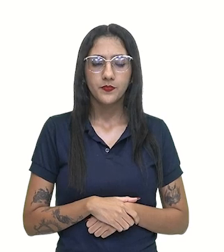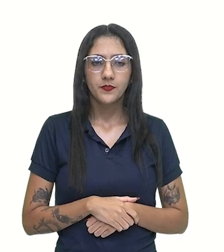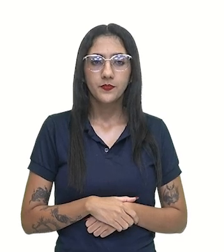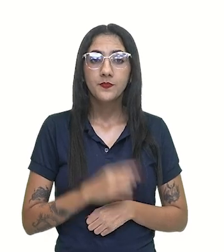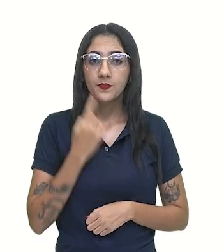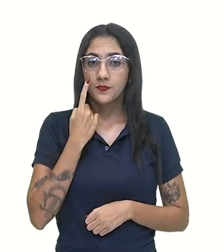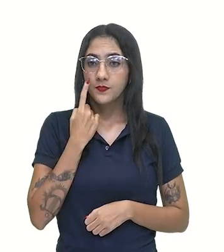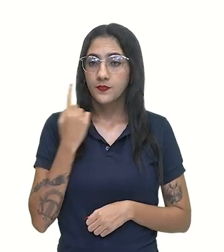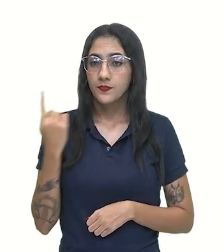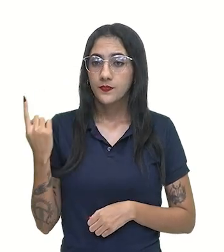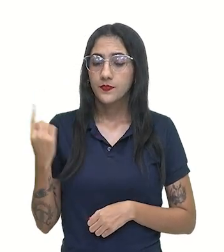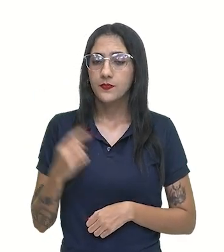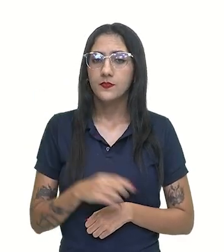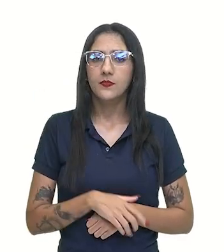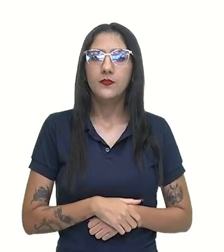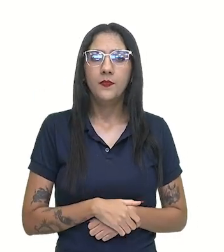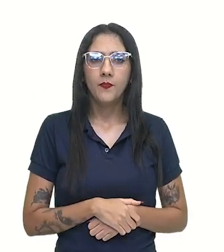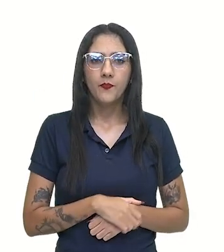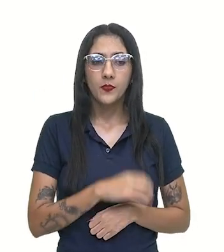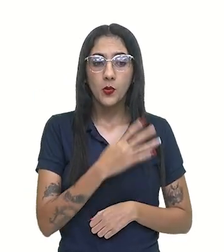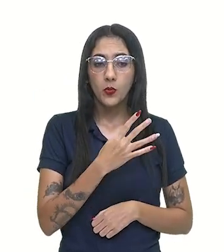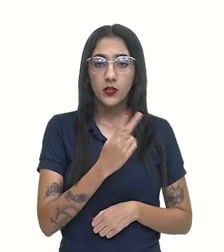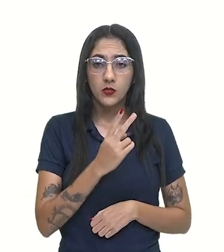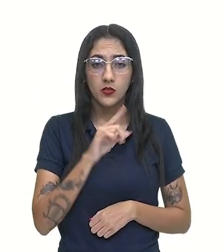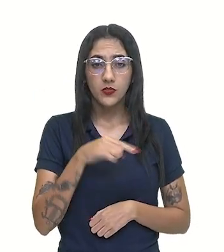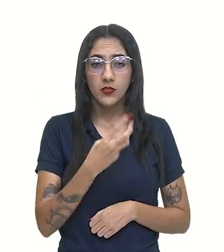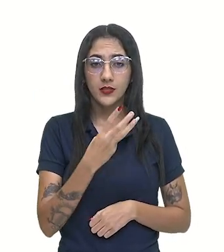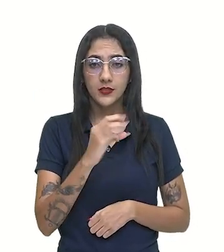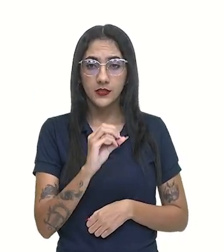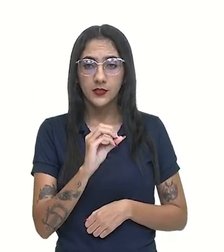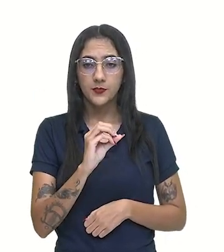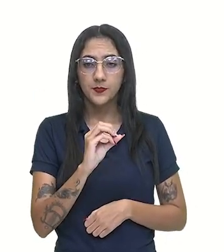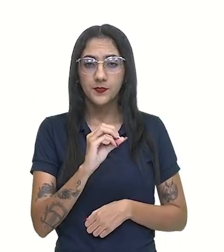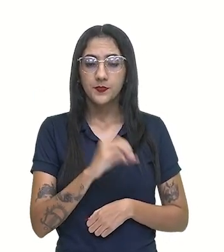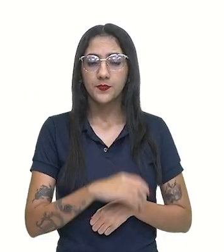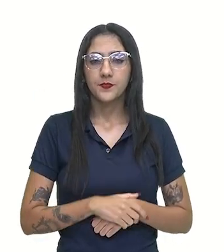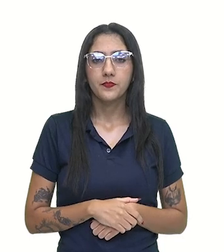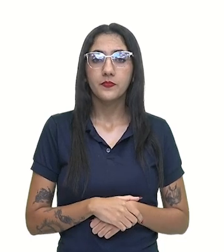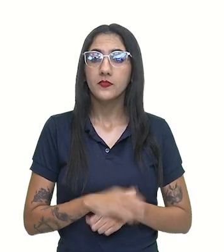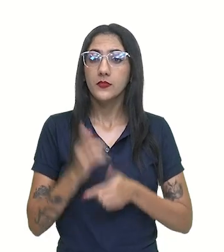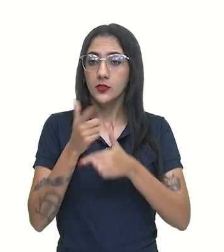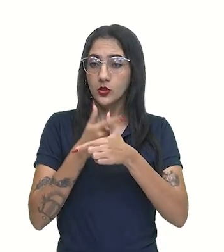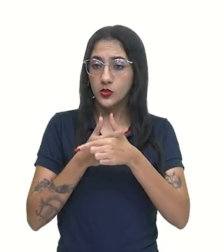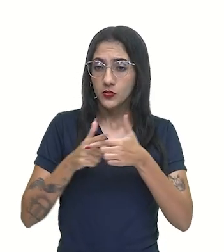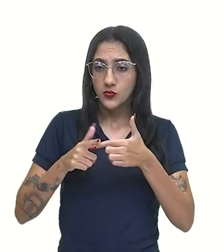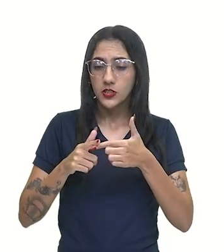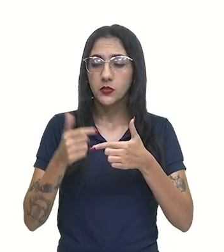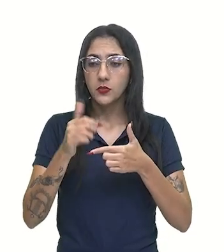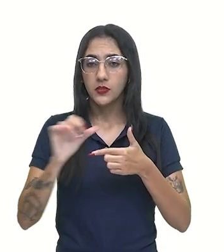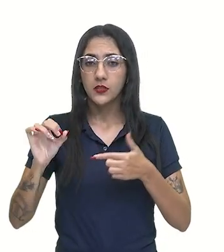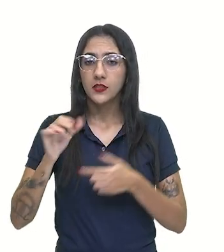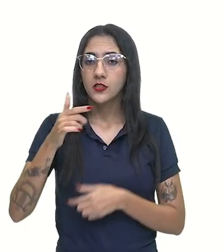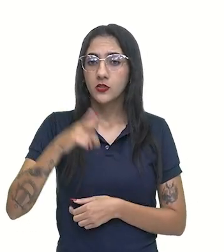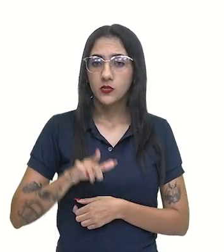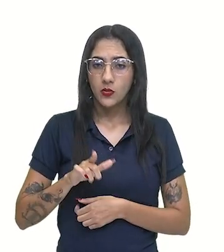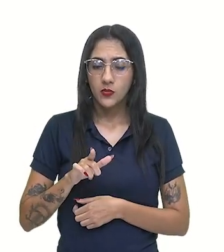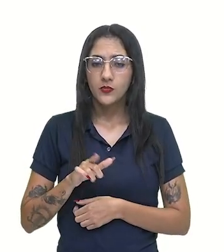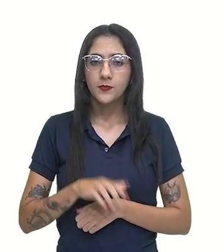vai virar 42,30. E aí, quando dividir mais uma vez por 100, nós vamos